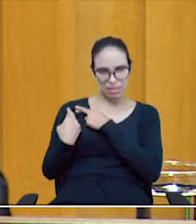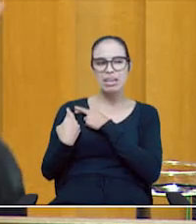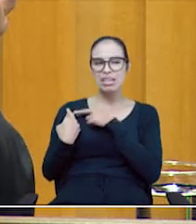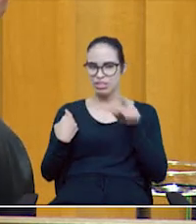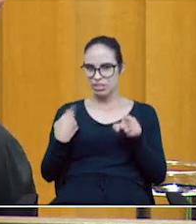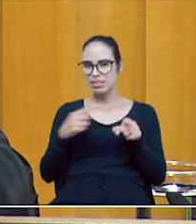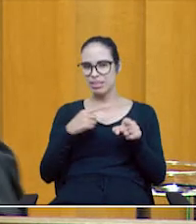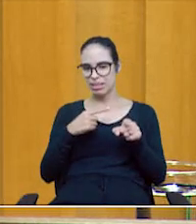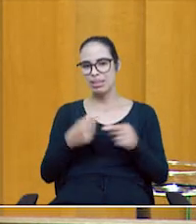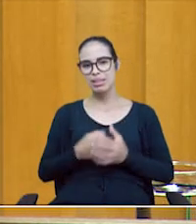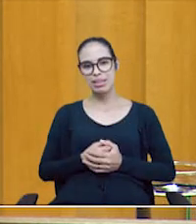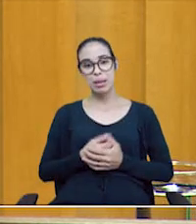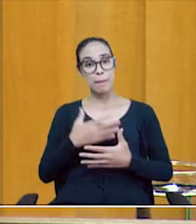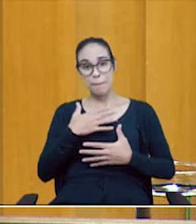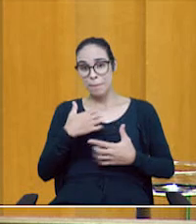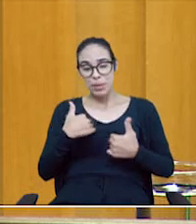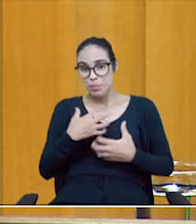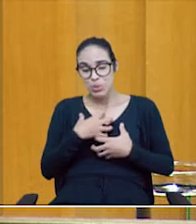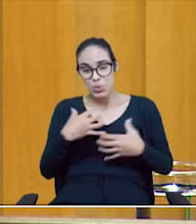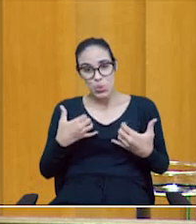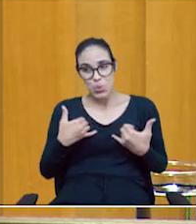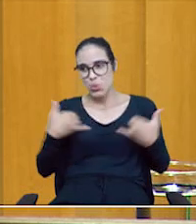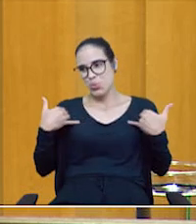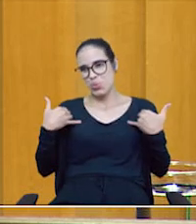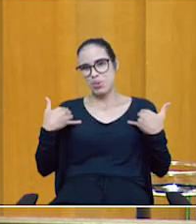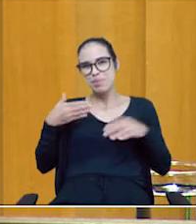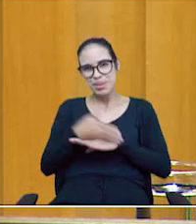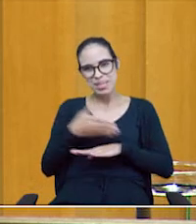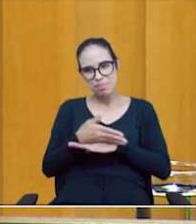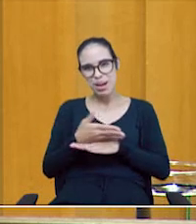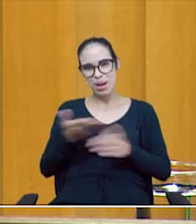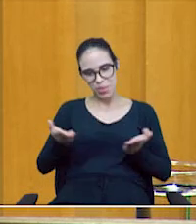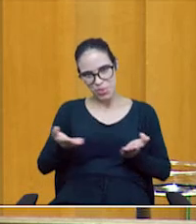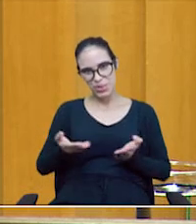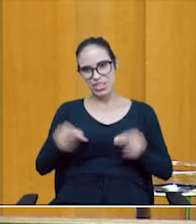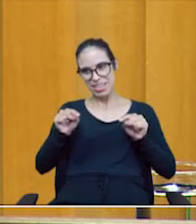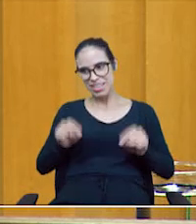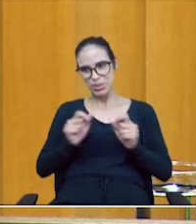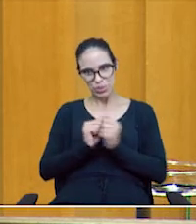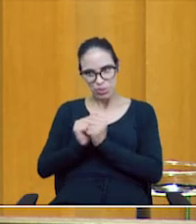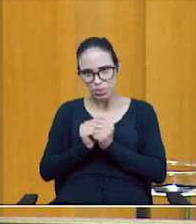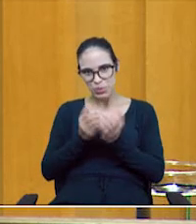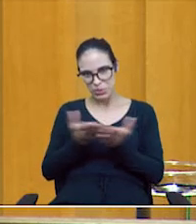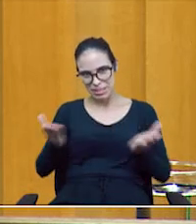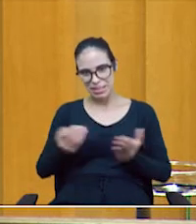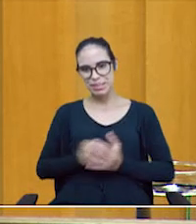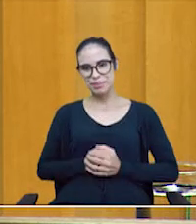para mim, também é muita honra tê-la aqui neste momento. E